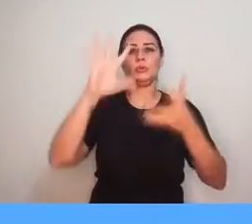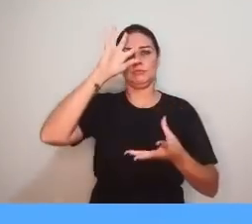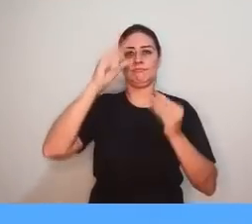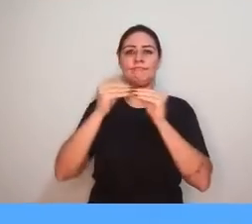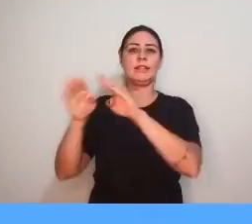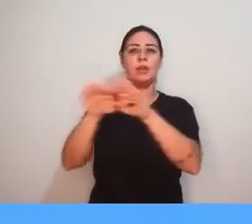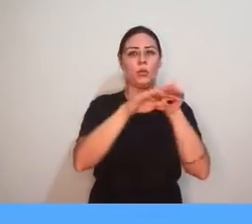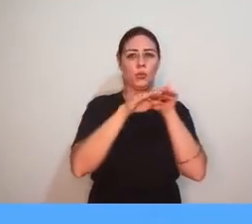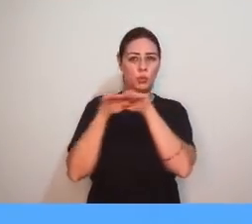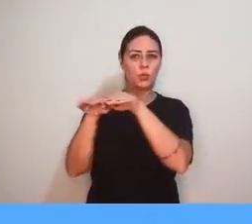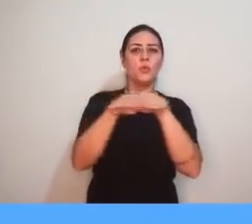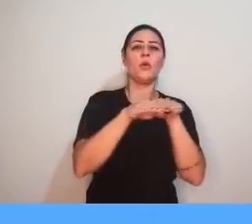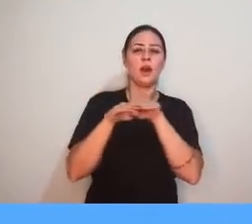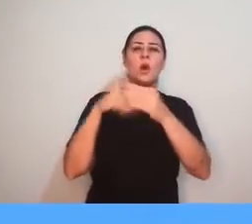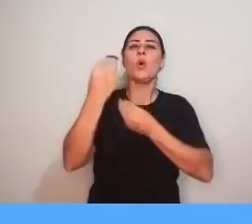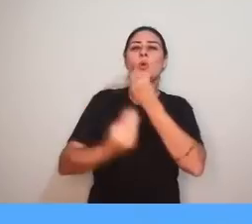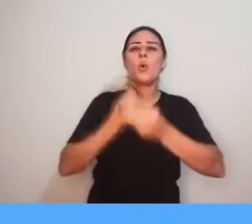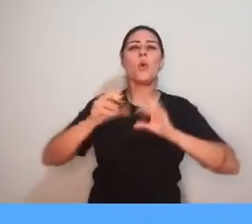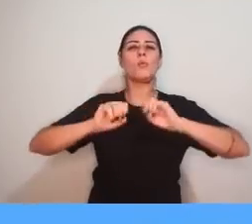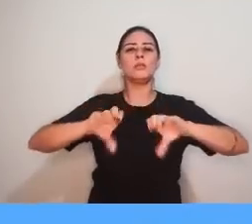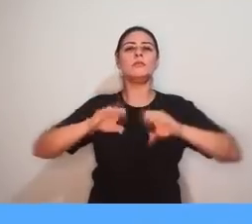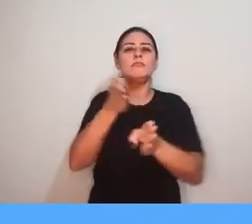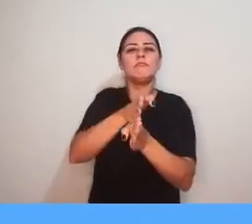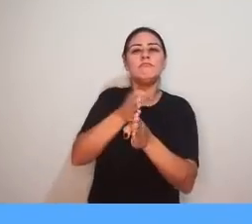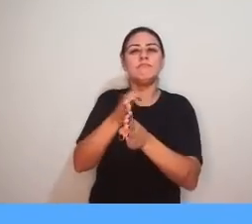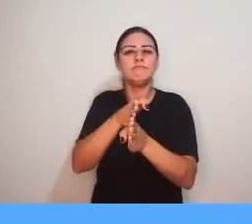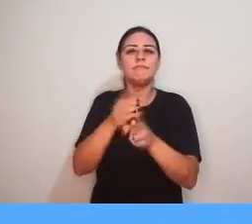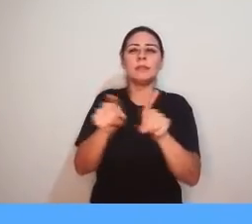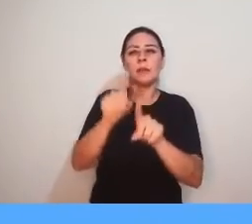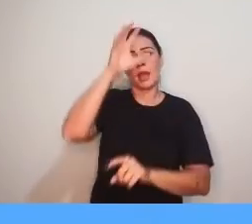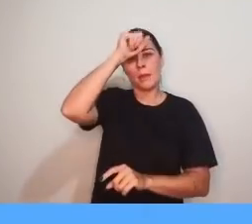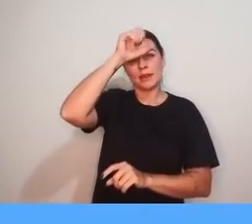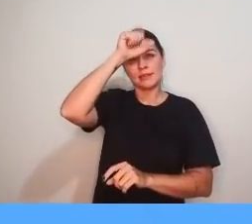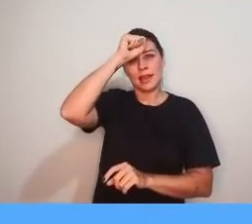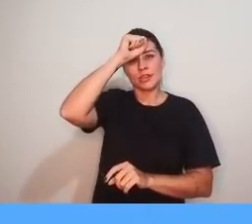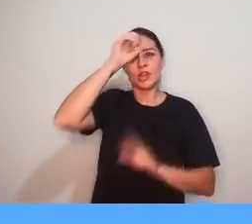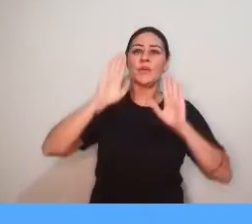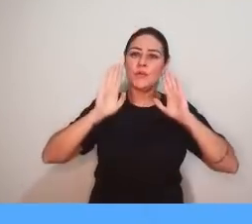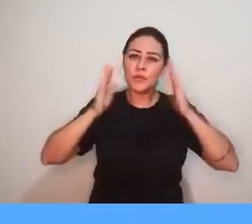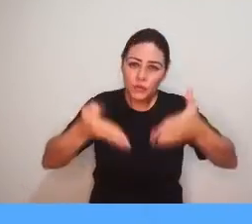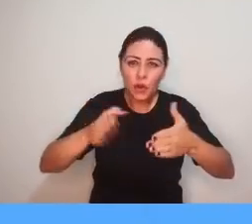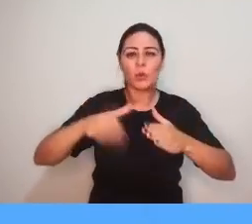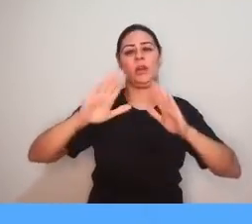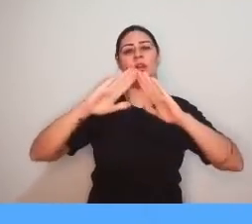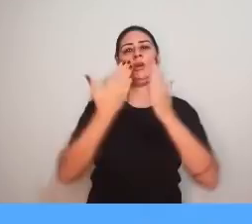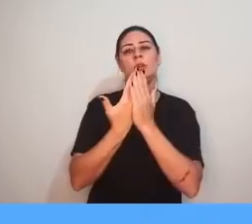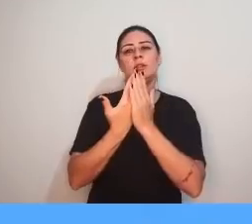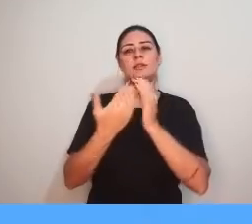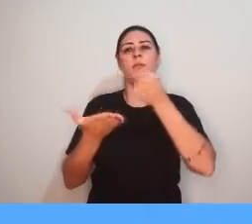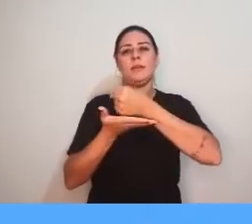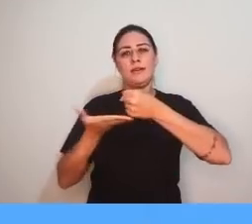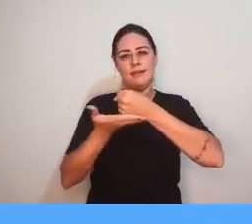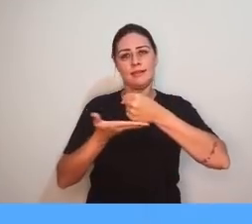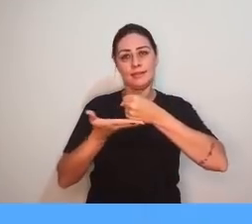de entendimento do que é o hibridismo no processo ensino-aprendizagem, e mais com foco ainda, né, na educação